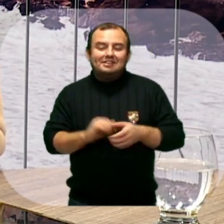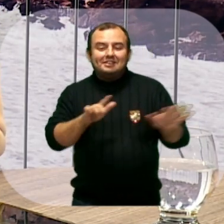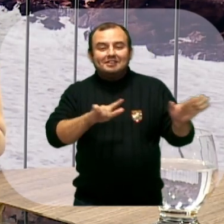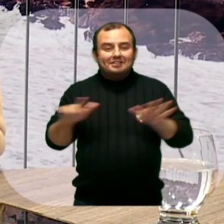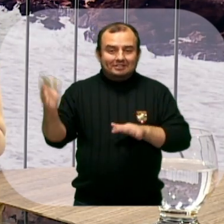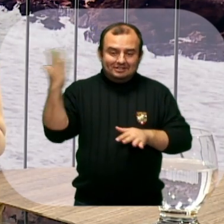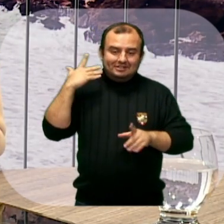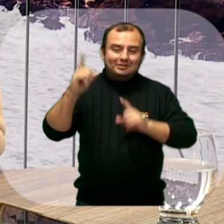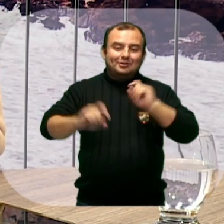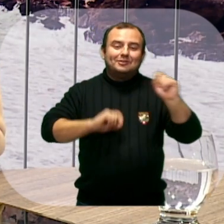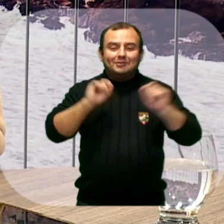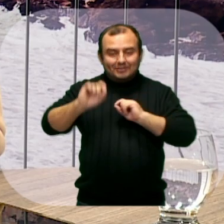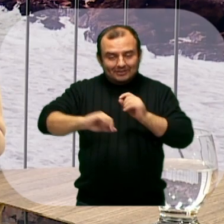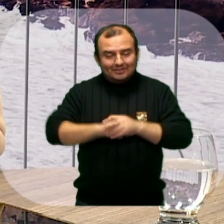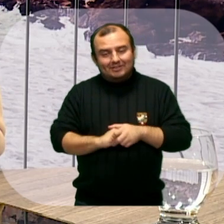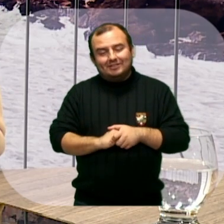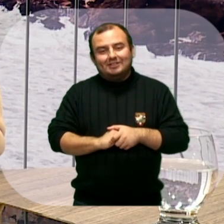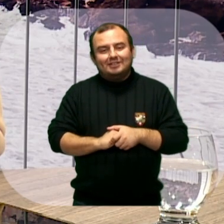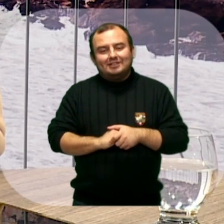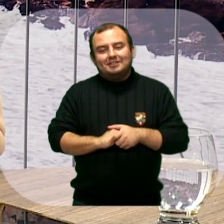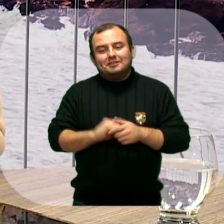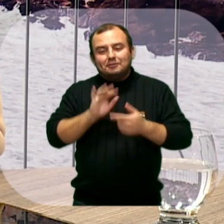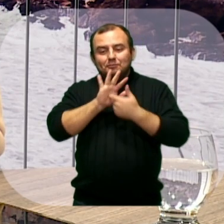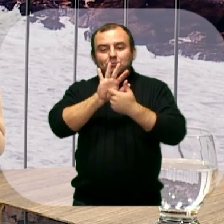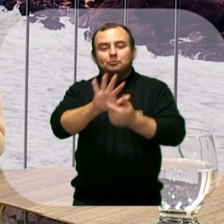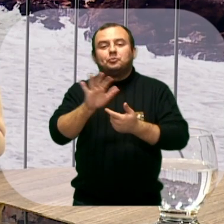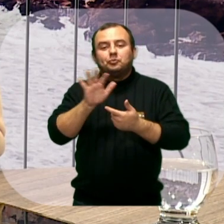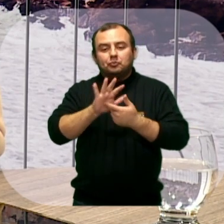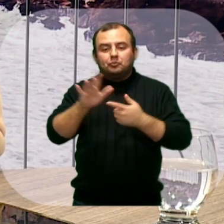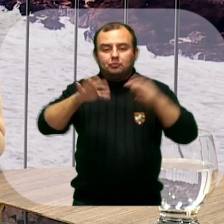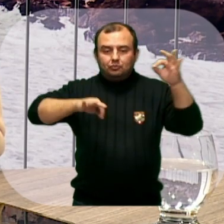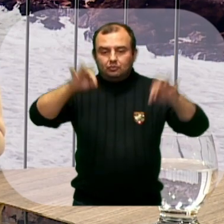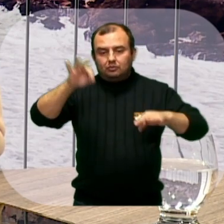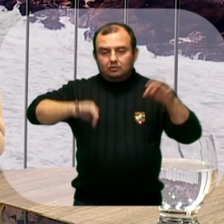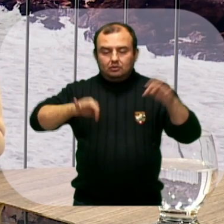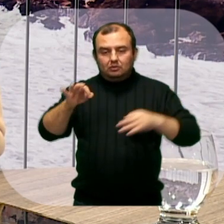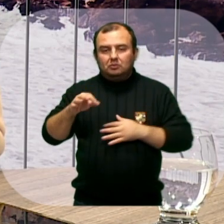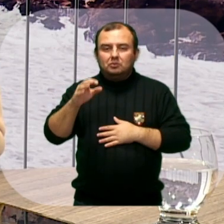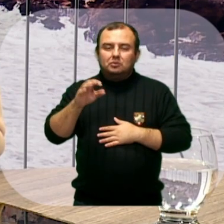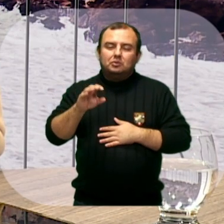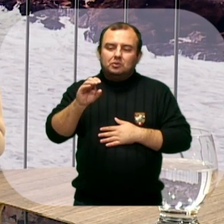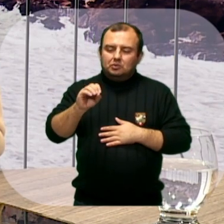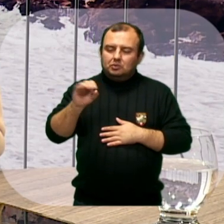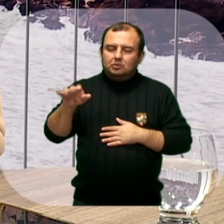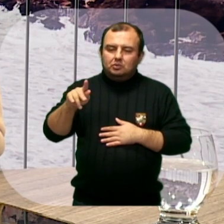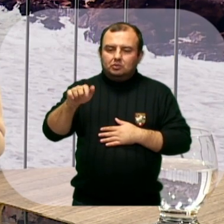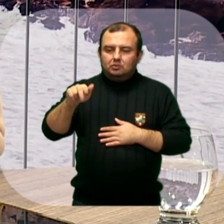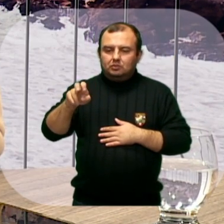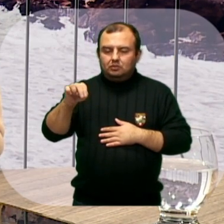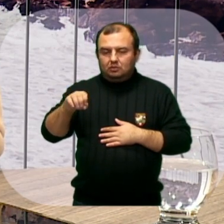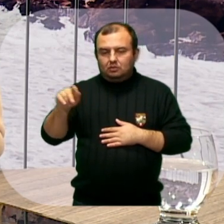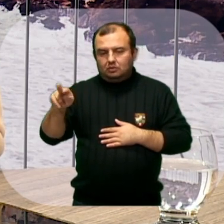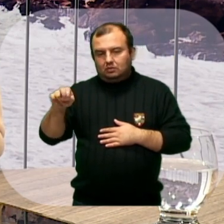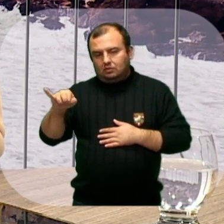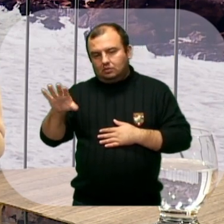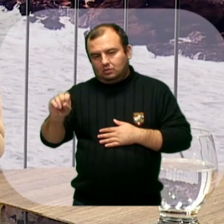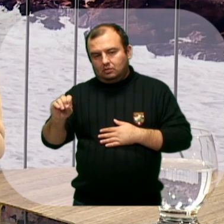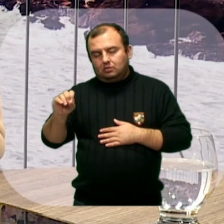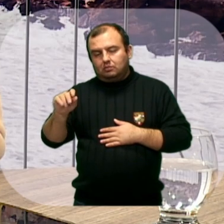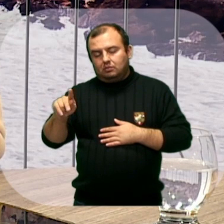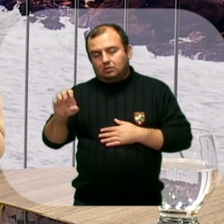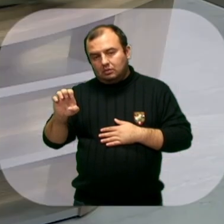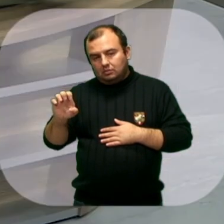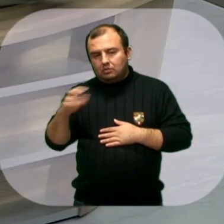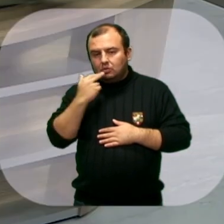semana passada a apresentação do espetáculo Pequeno Príncipe. E nós temos o Pequeno Príncipe em vários